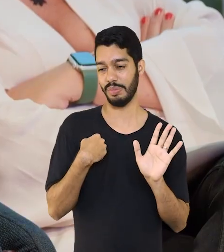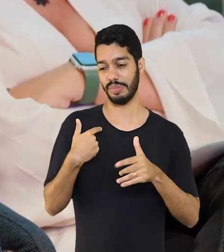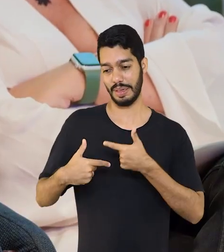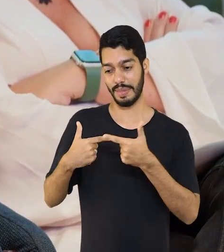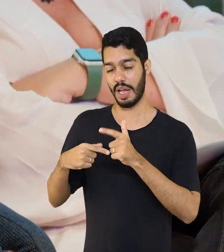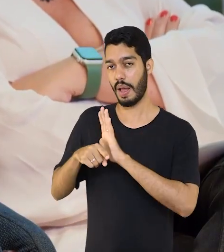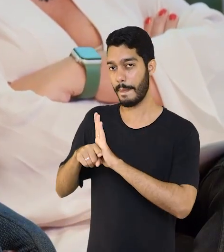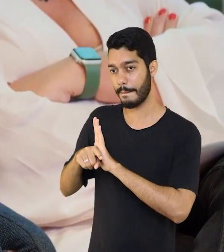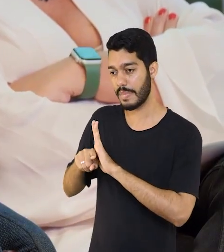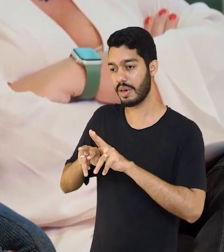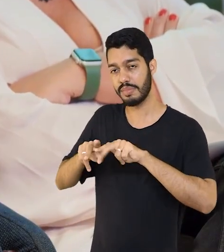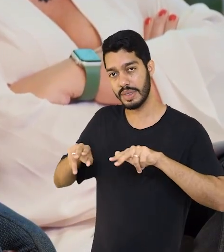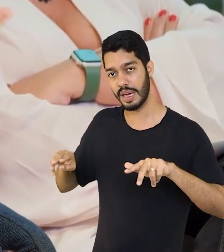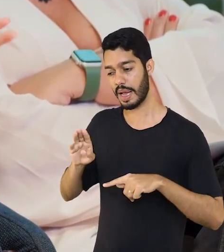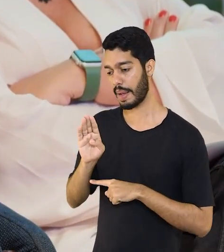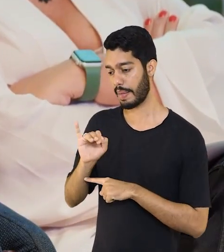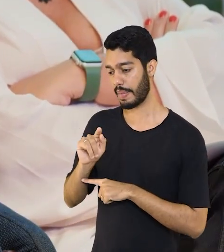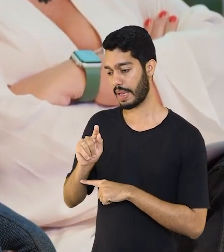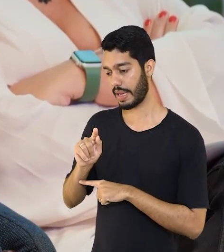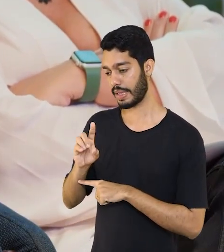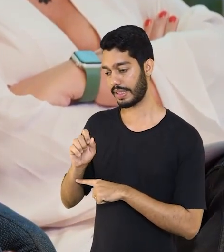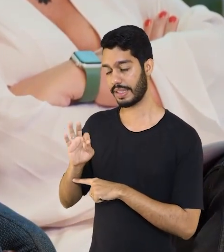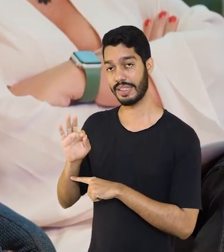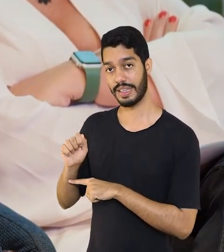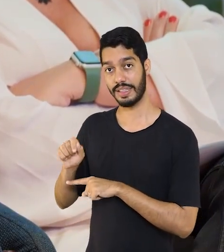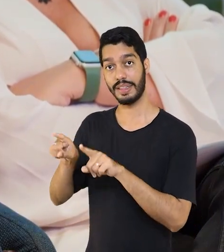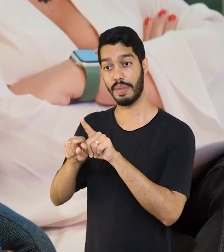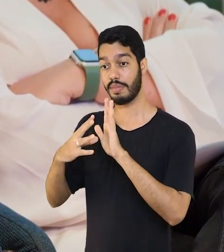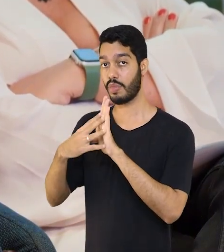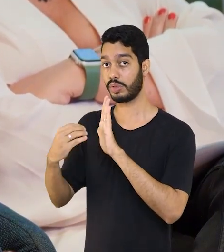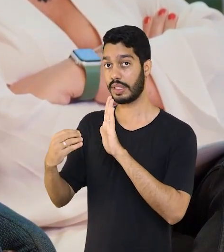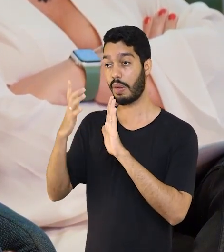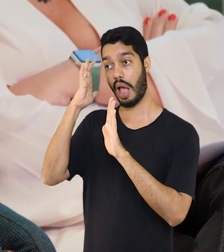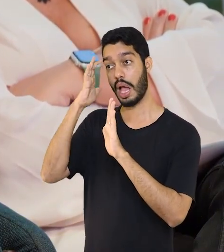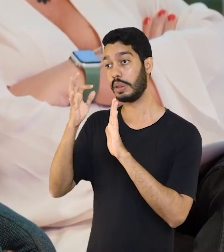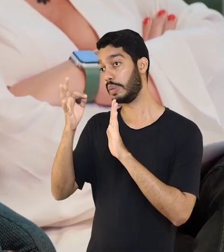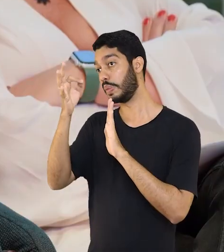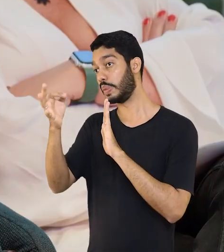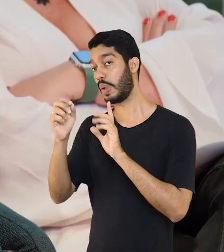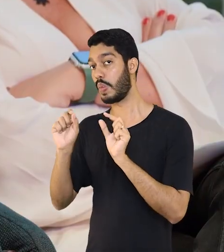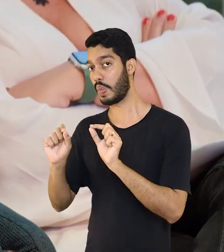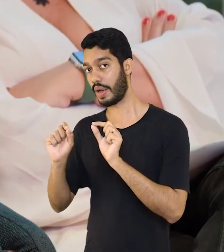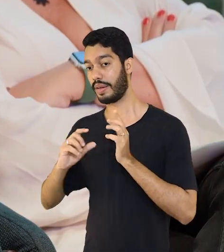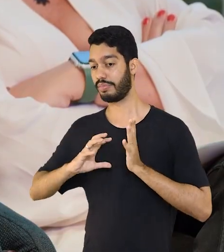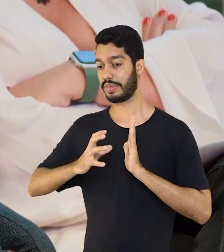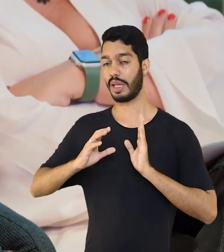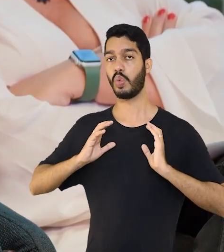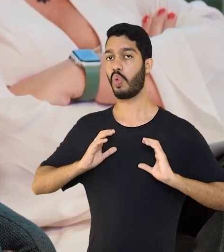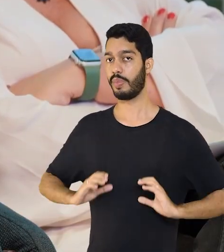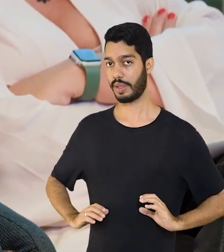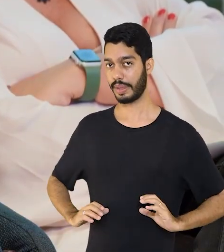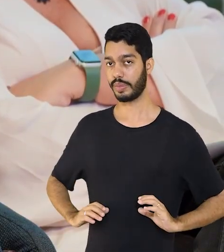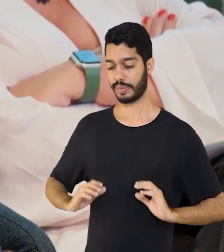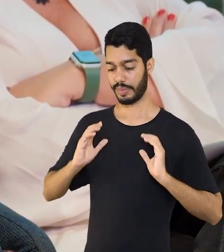mais de sardinha para o meu lado, que trabalho com pesquisa de Big Data, que a gente estava conversando, eu trabalho com modelos de predição, que a